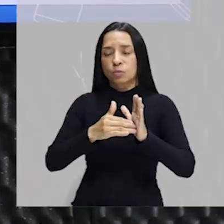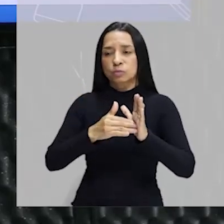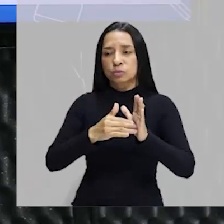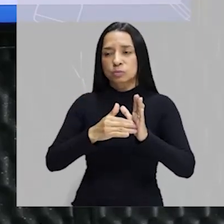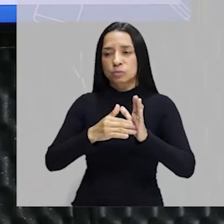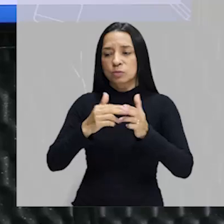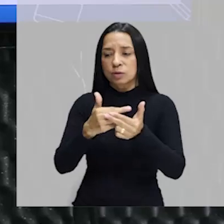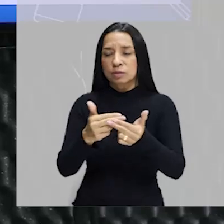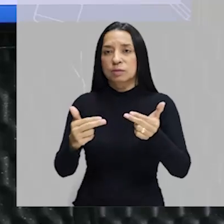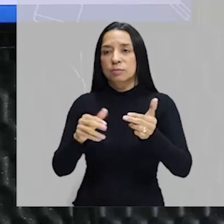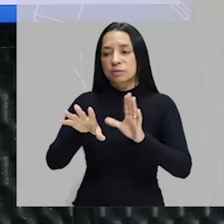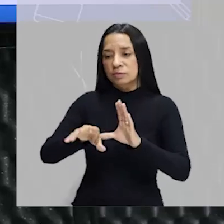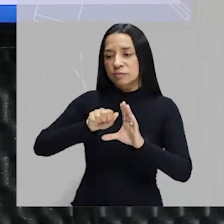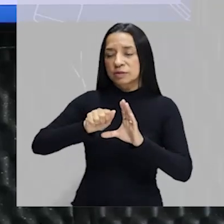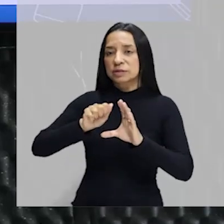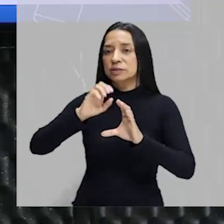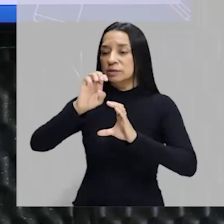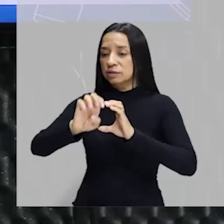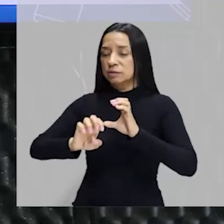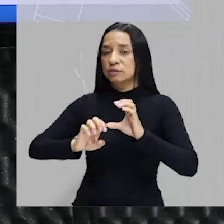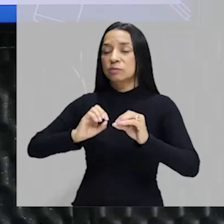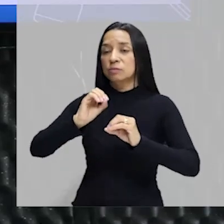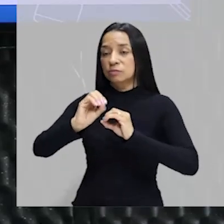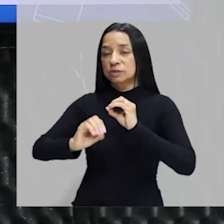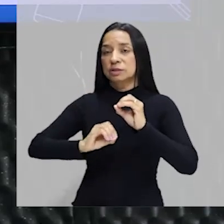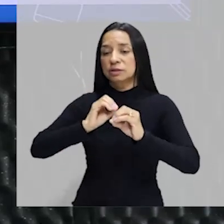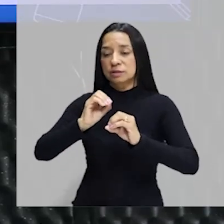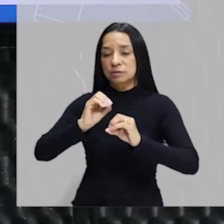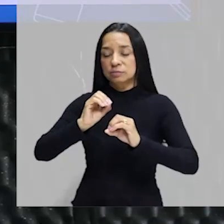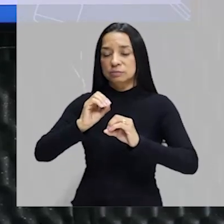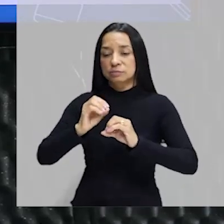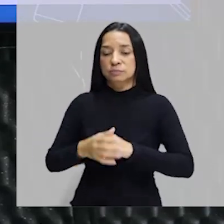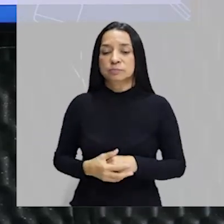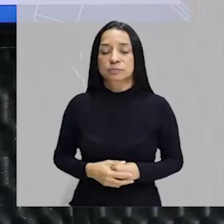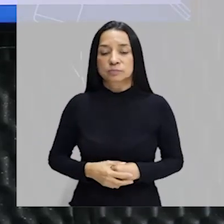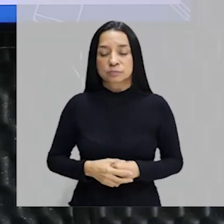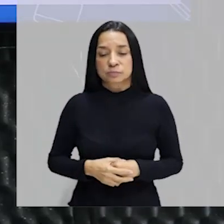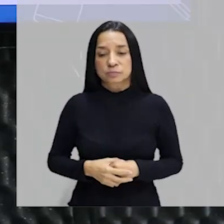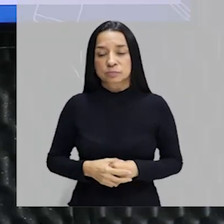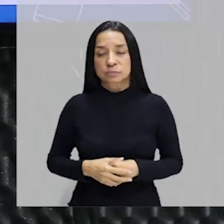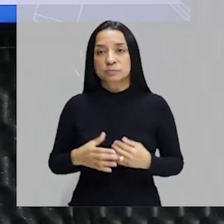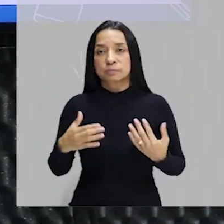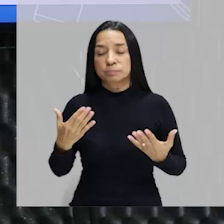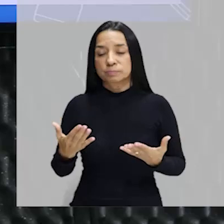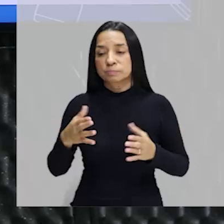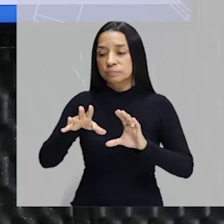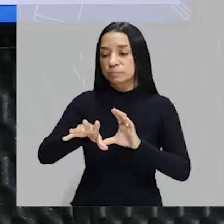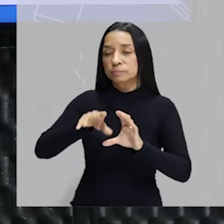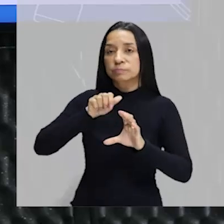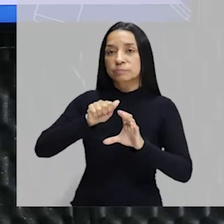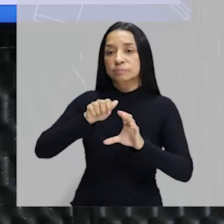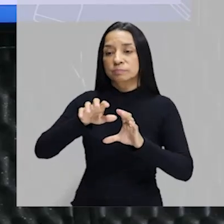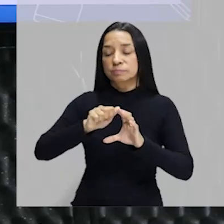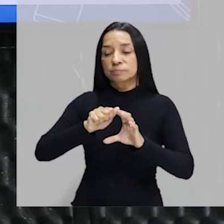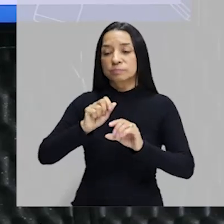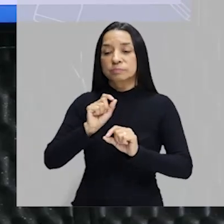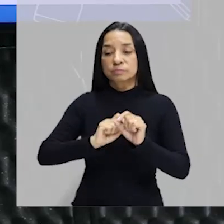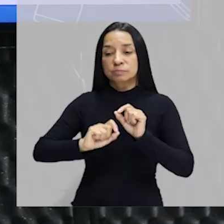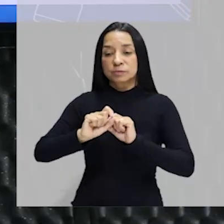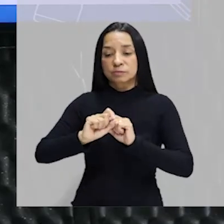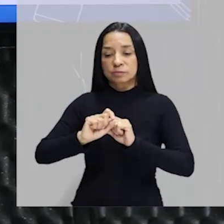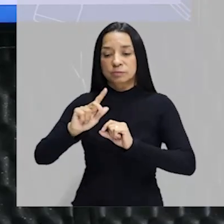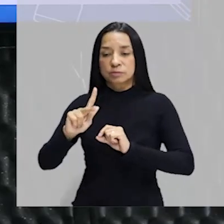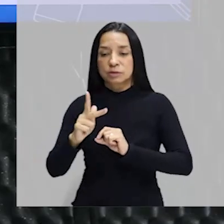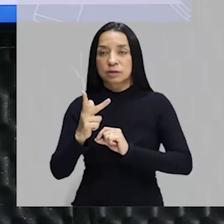aceitar os elétrons que foram extraídos da glicose. E aí ele vai receber esses elétrons na forma de